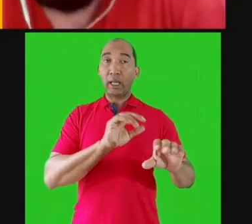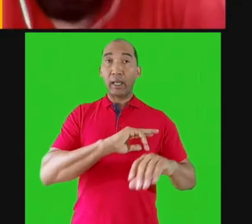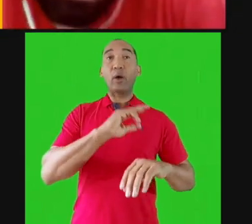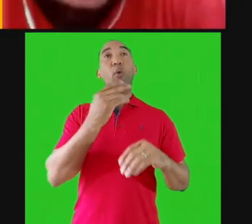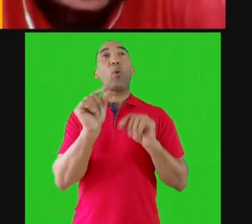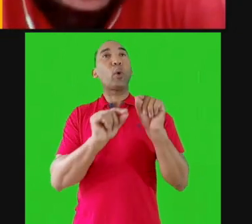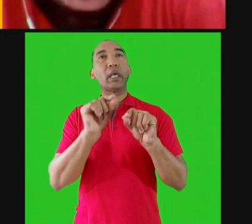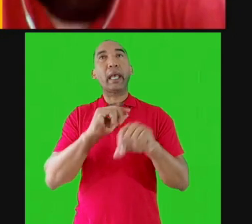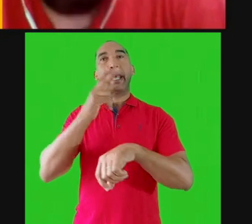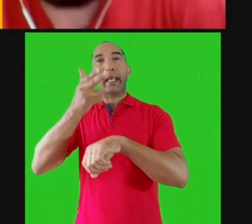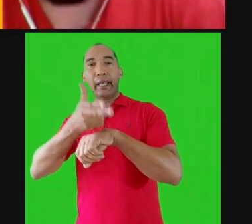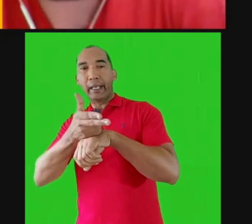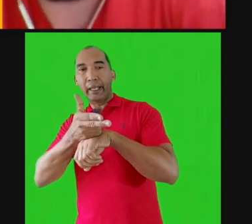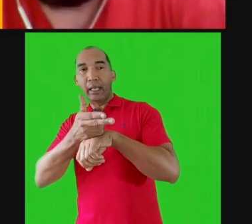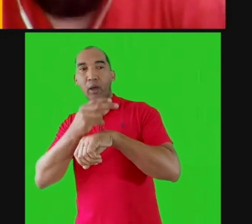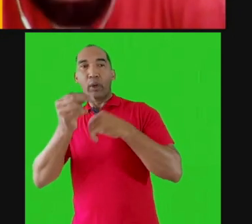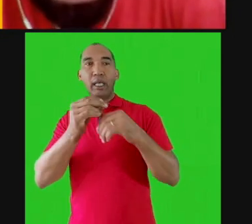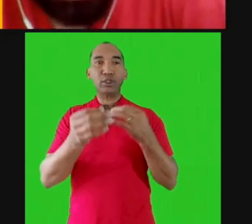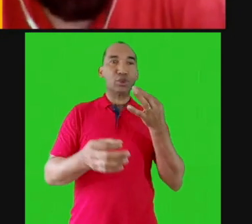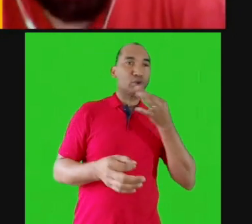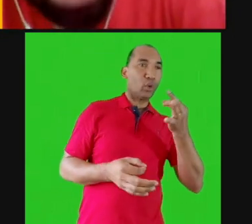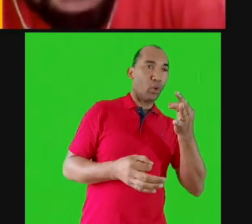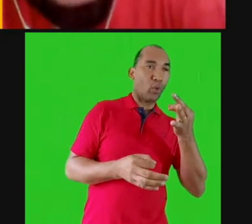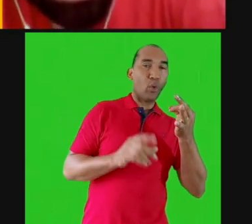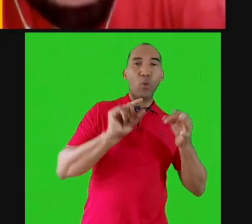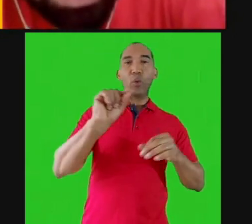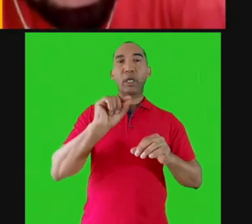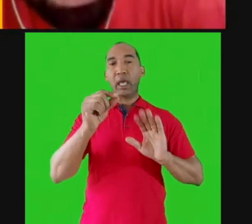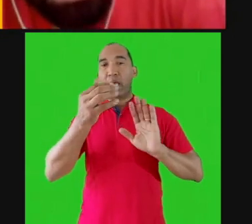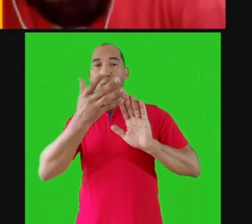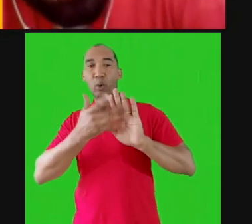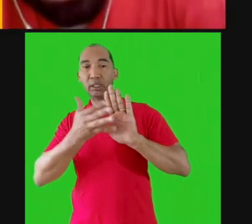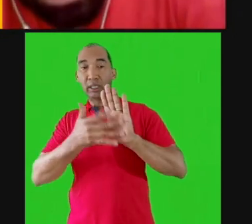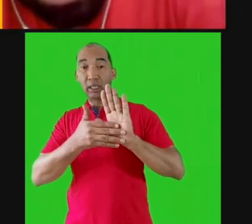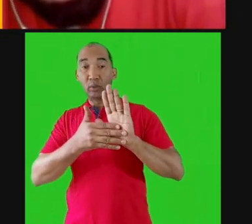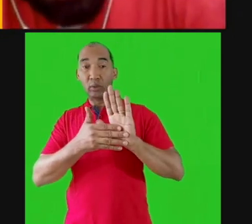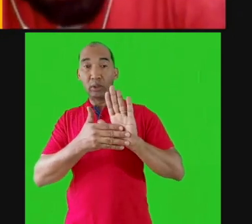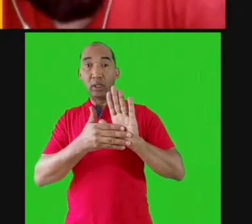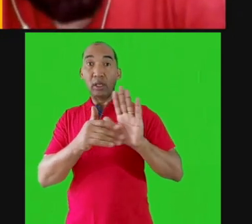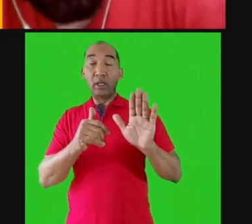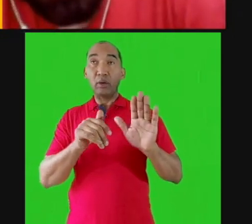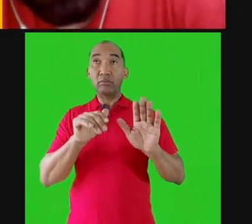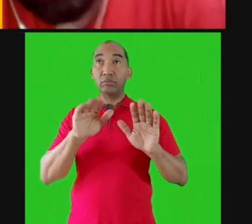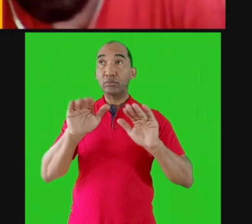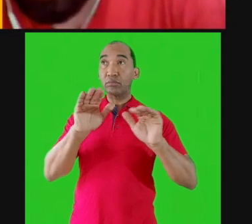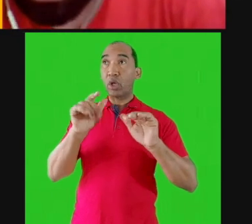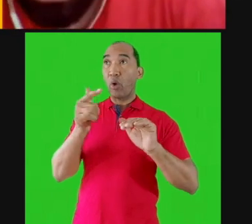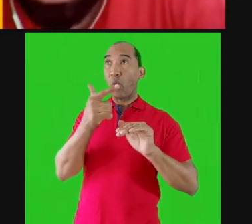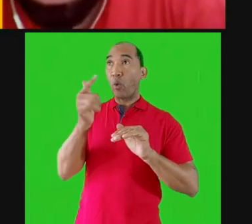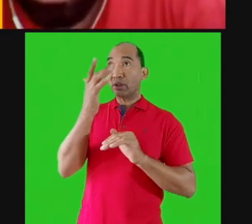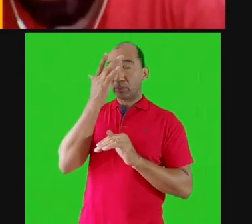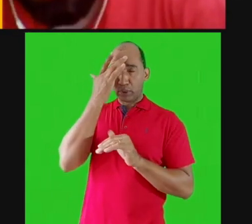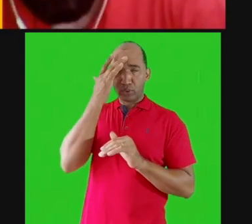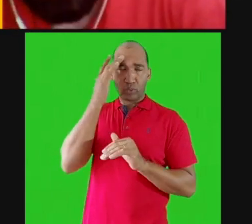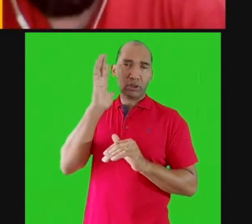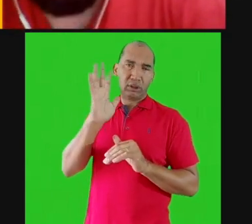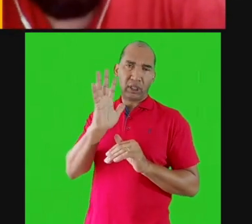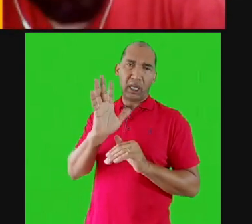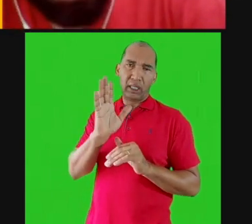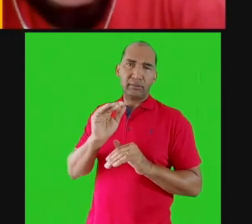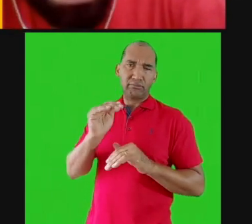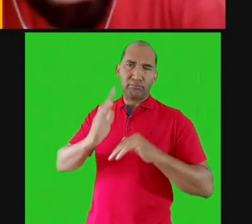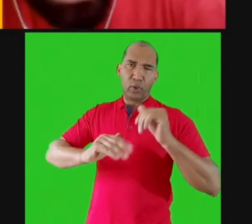era operação de câmera, o que era operação de som, o que era roteiro, o que era direção. Então, chamei outras pessoas já de reconhecida atuação no